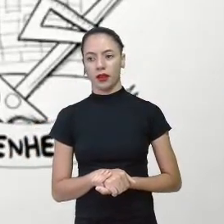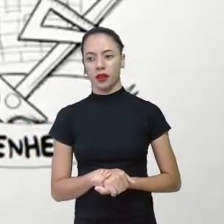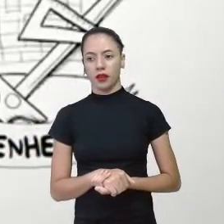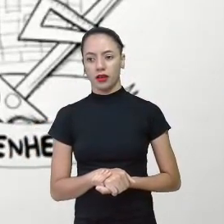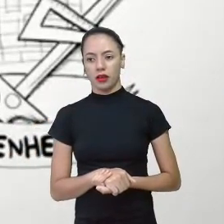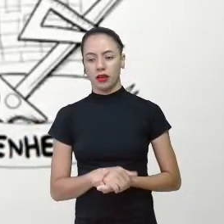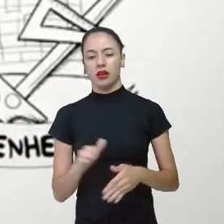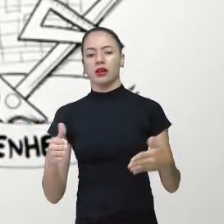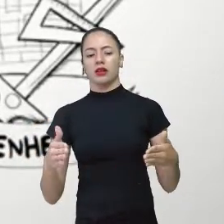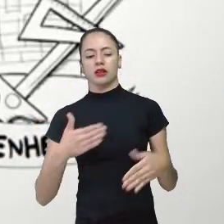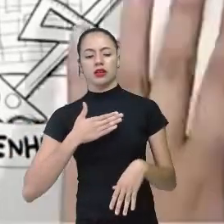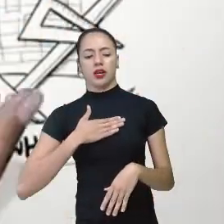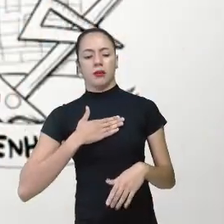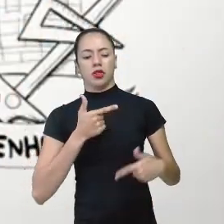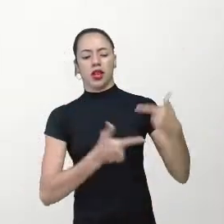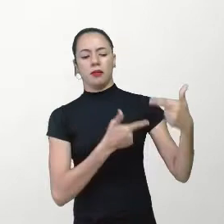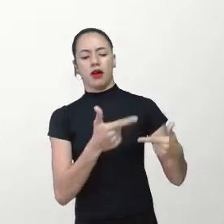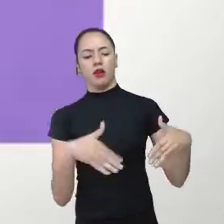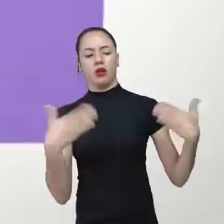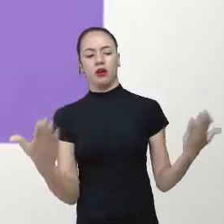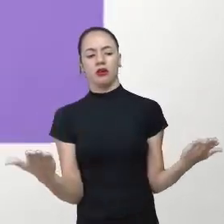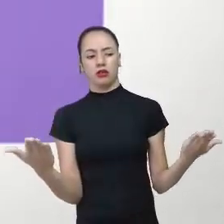Qual deveria ser a sua carreira.